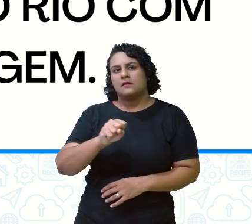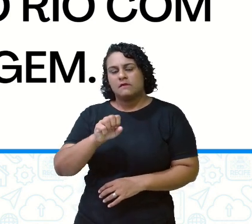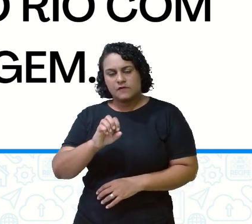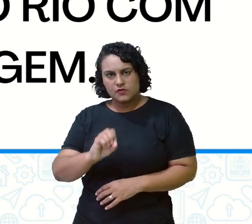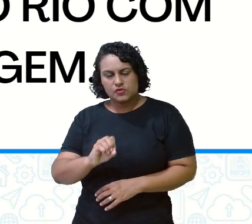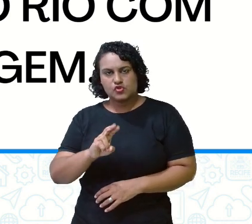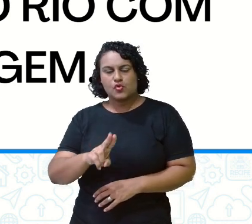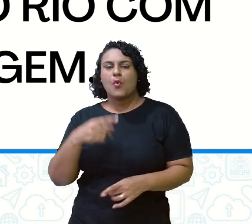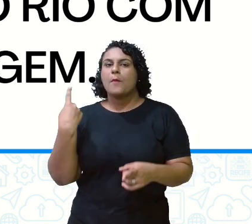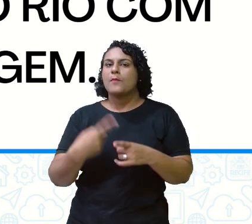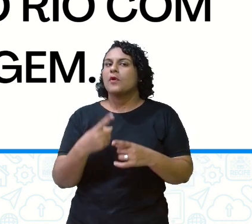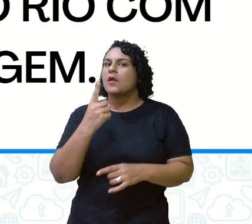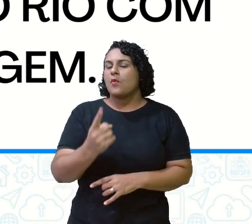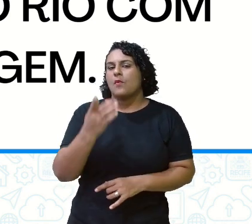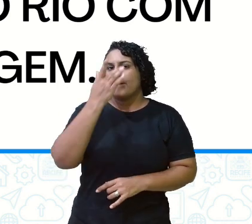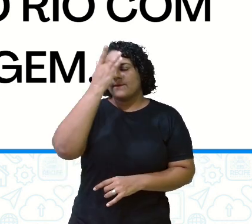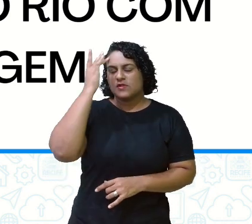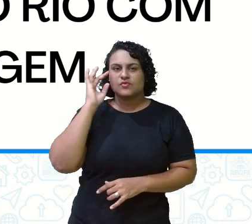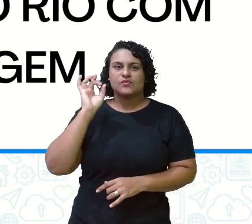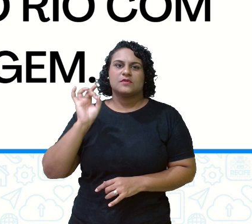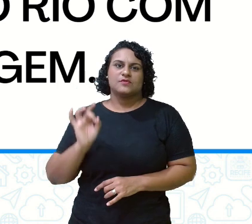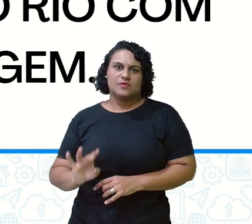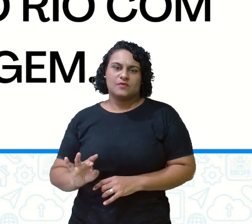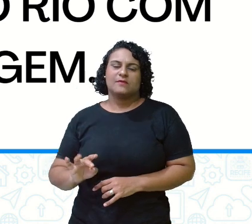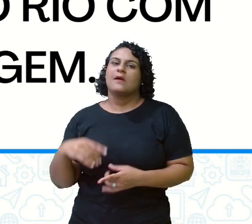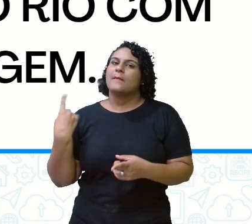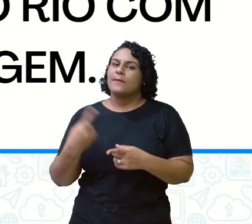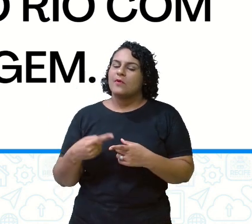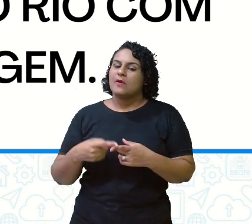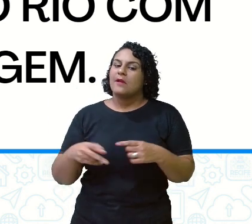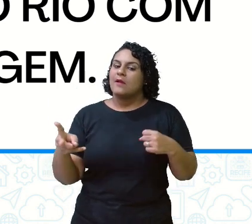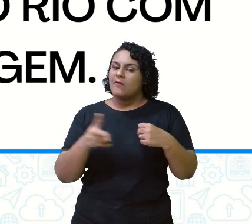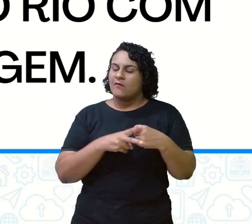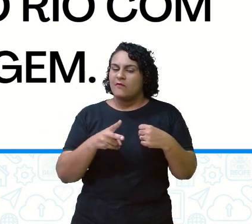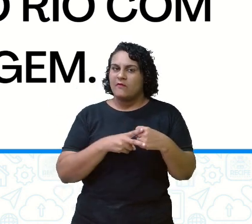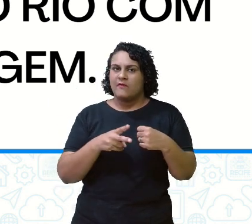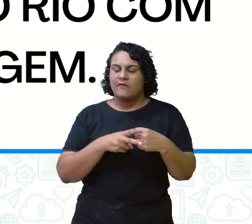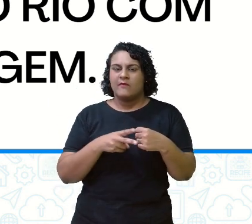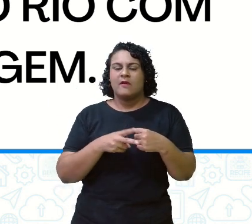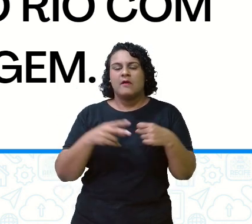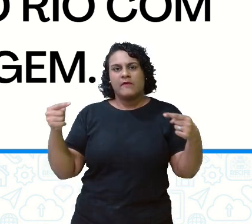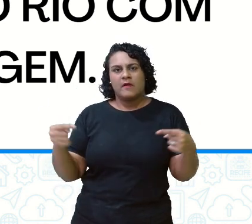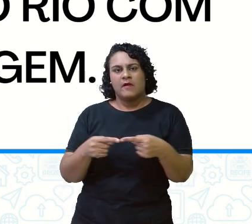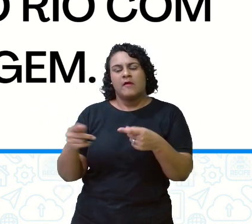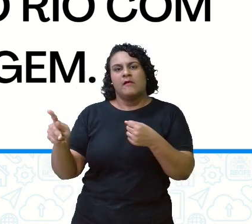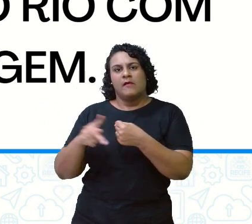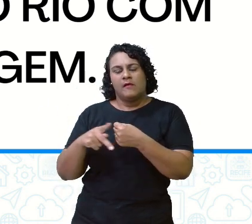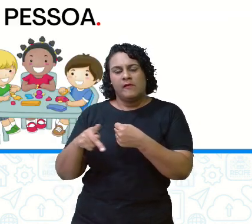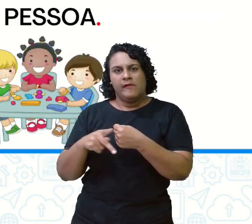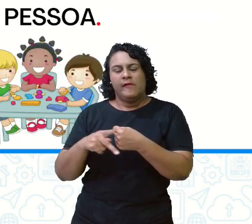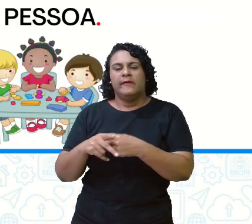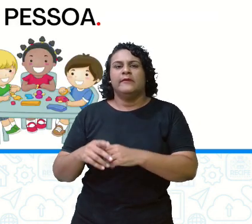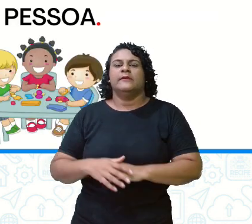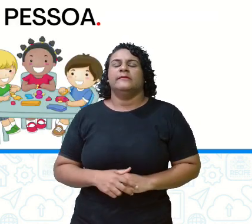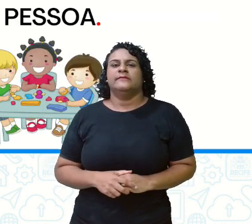eles atravessaram, porque o verbo aí vai estar concordando com o pronome ele.